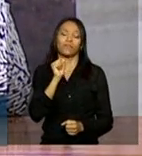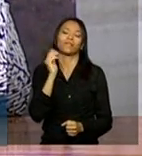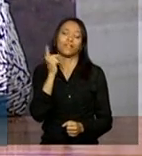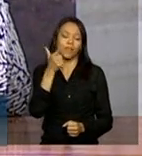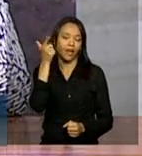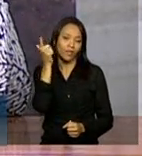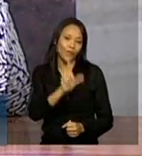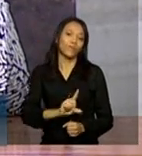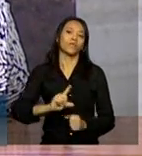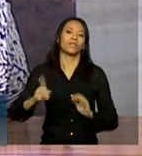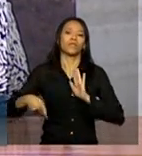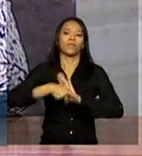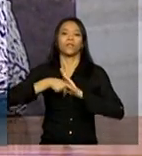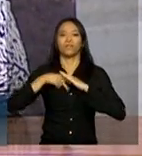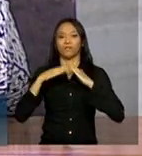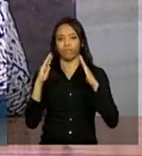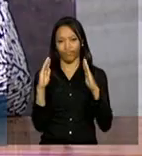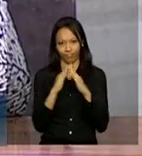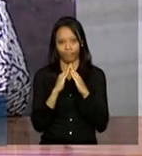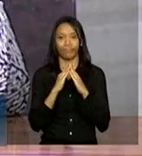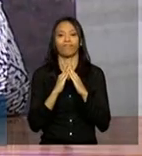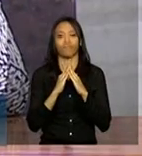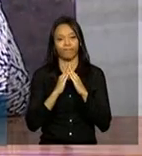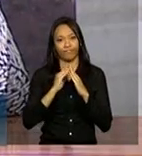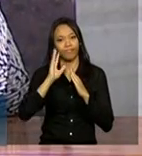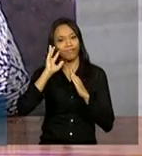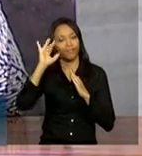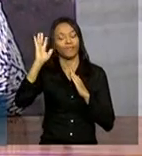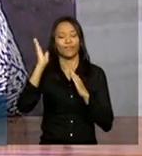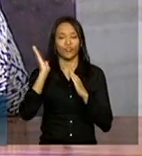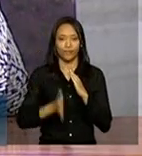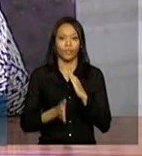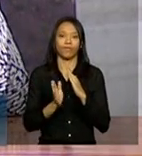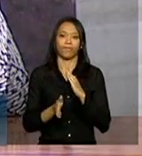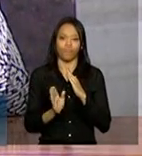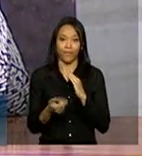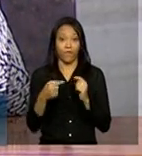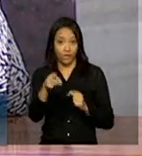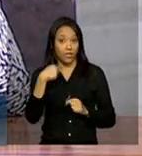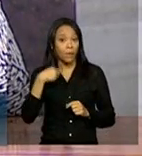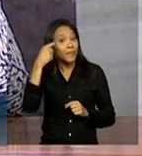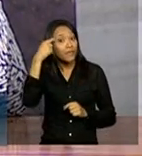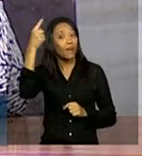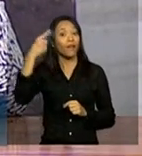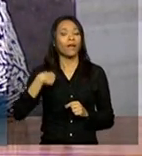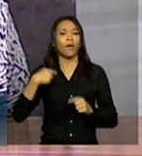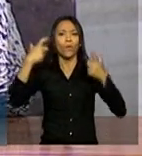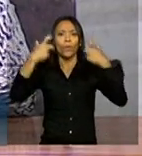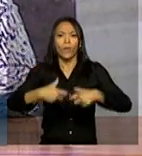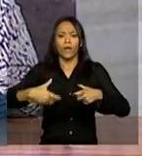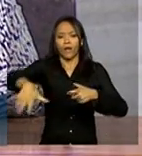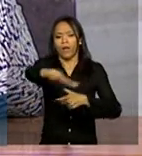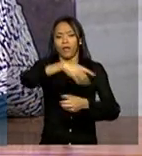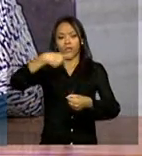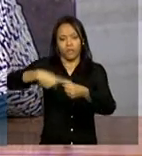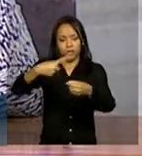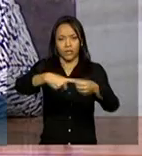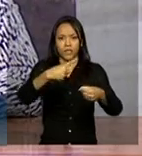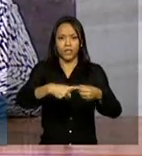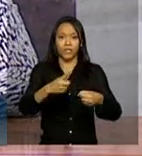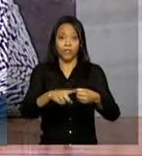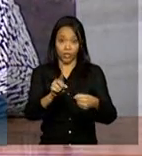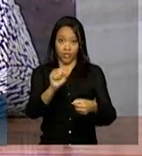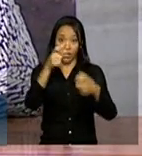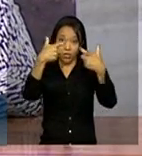o sonho de estar morando na sua casa própria. Para ter uma ideia, a região metropolitana de Belo Horizonte,